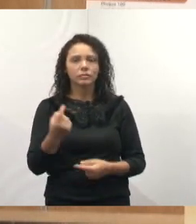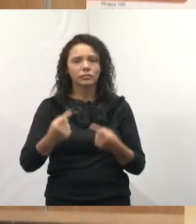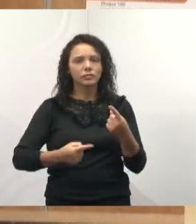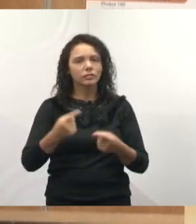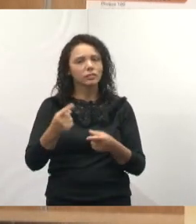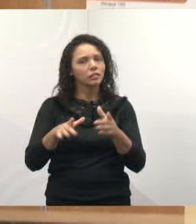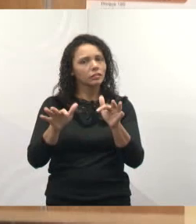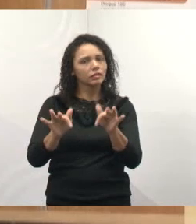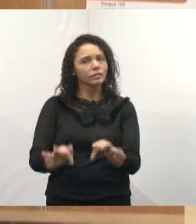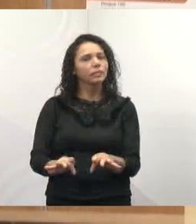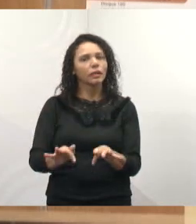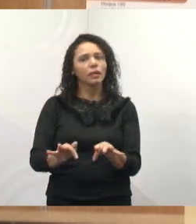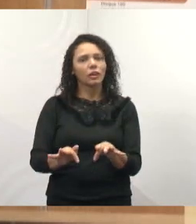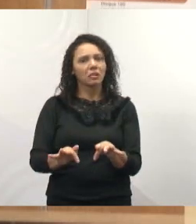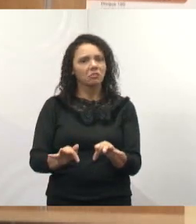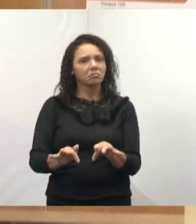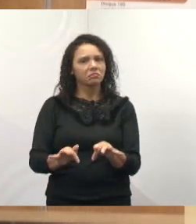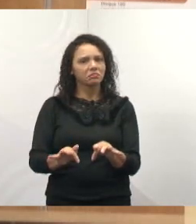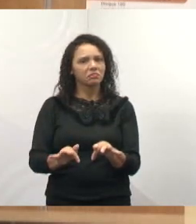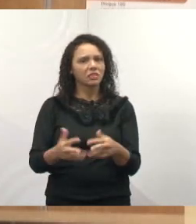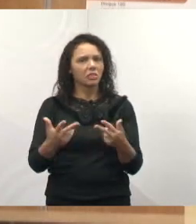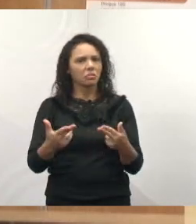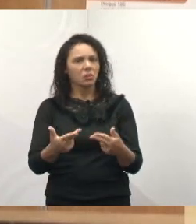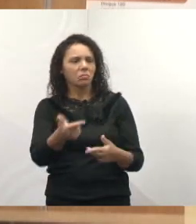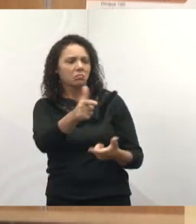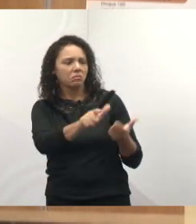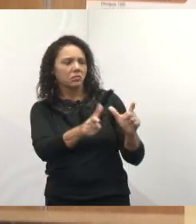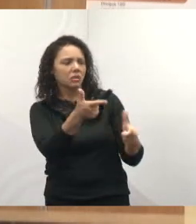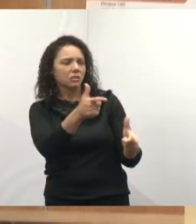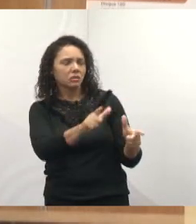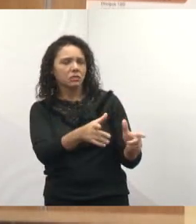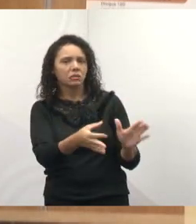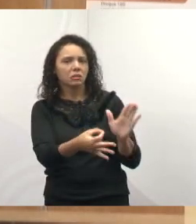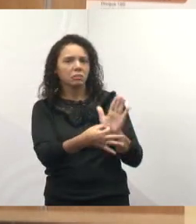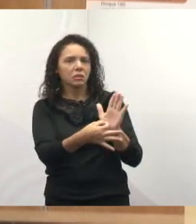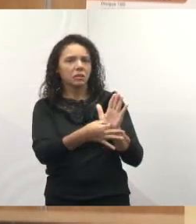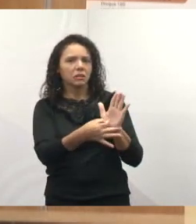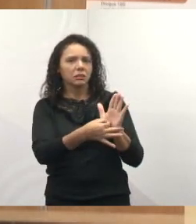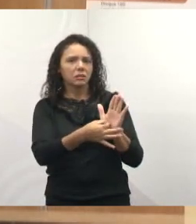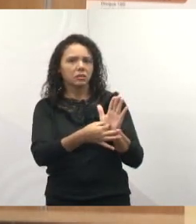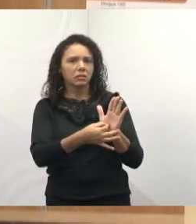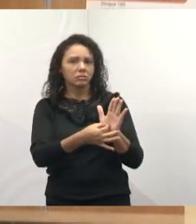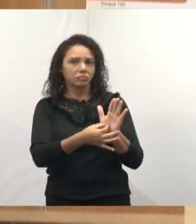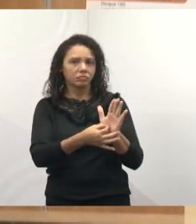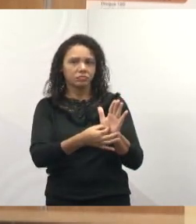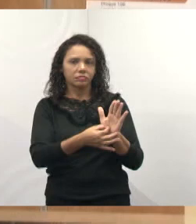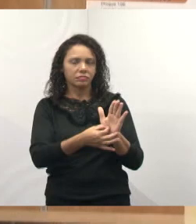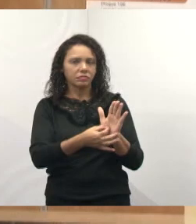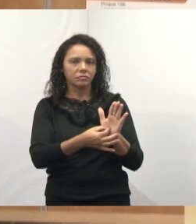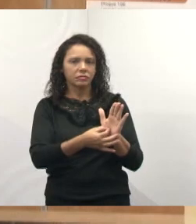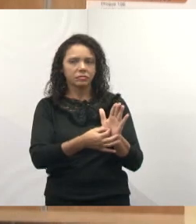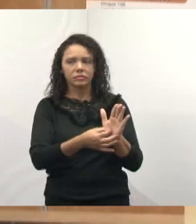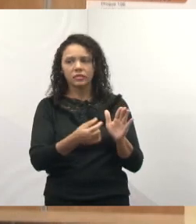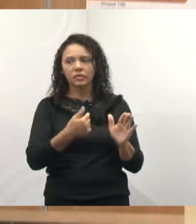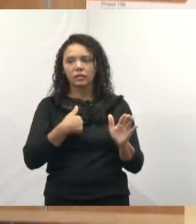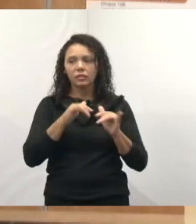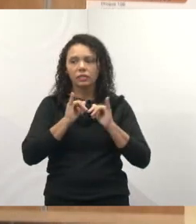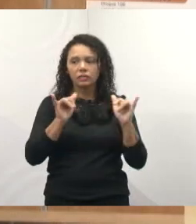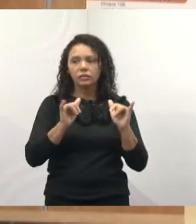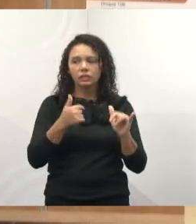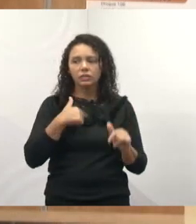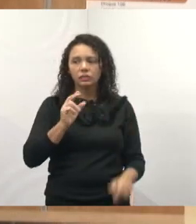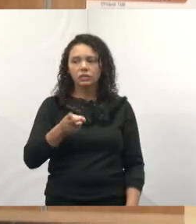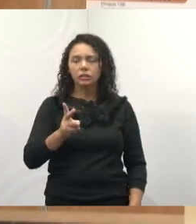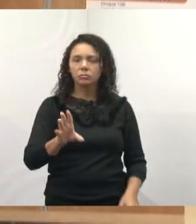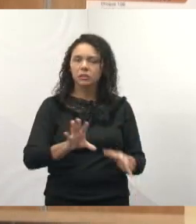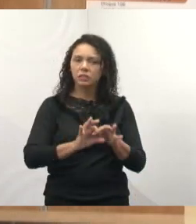anos, como alguns sugeriram, e direi que estarei à disposição para servir a nossa cidade. Doutor,